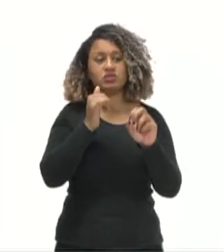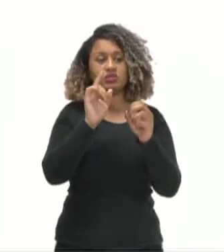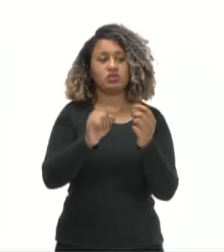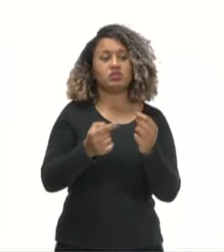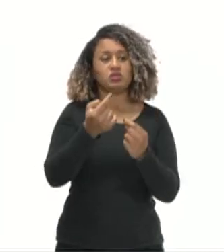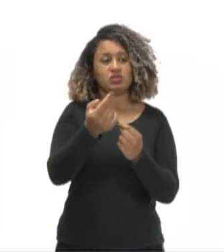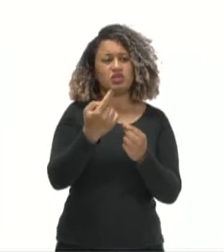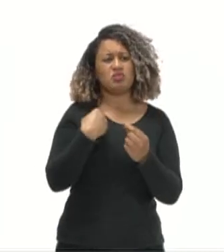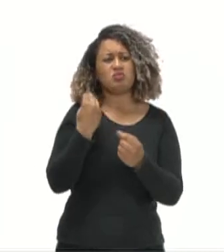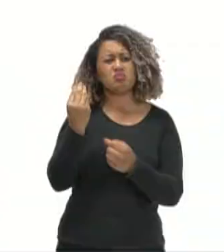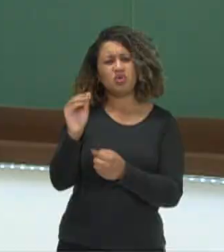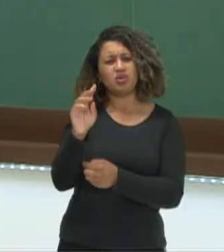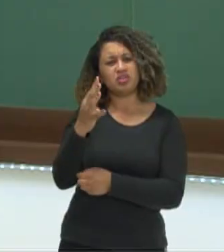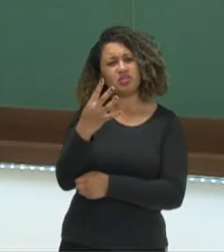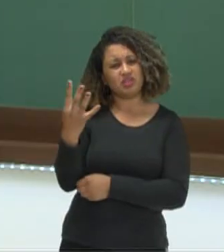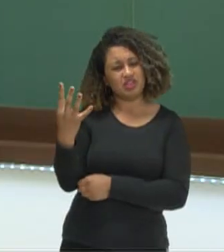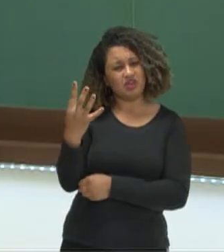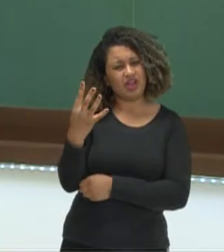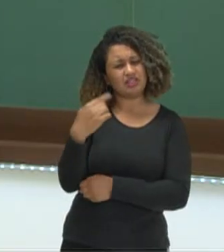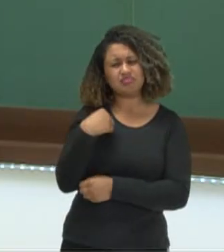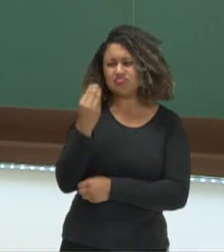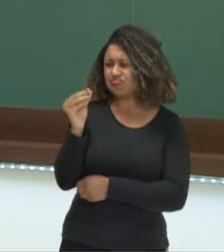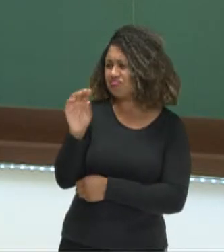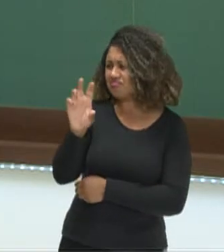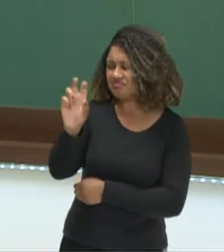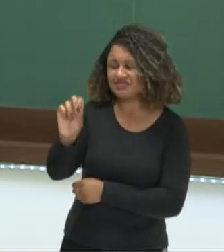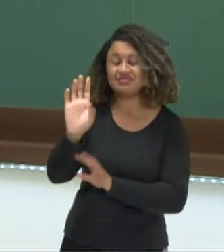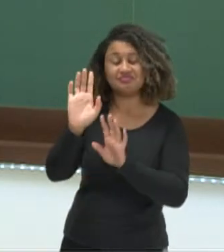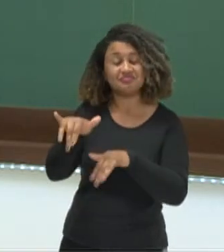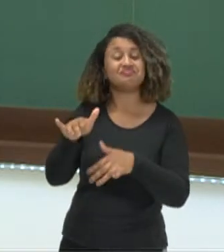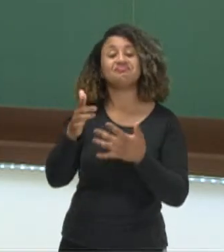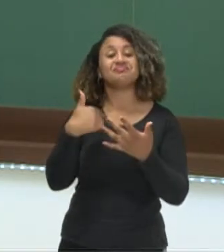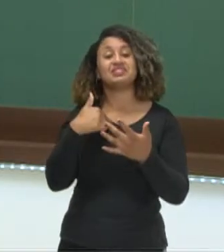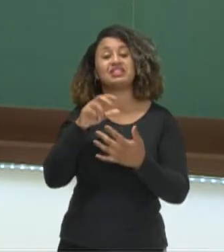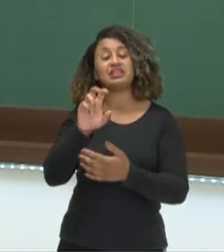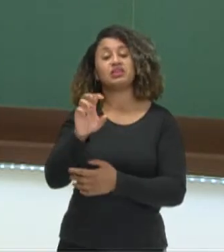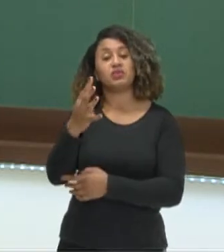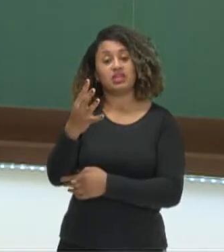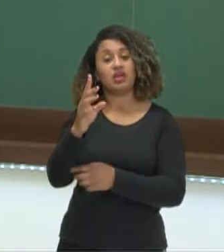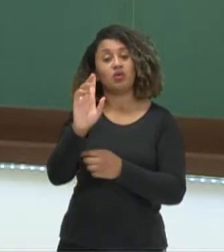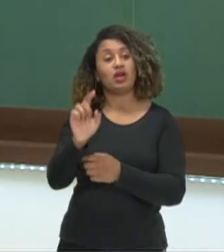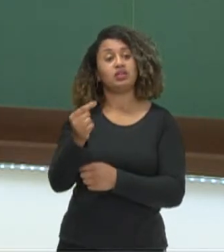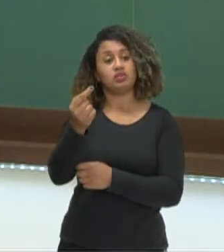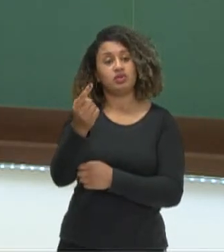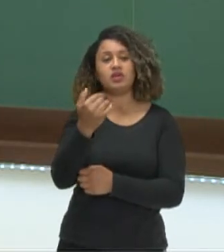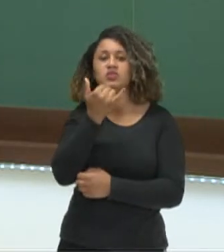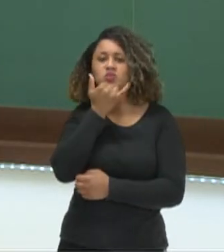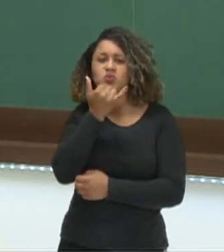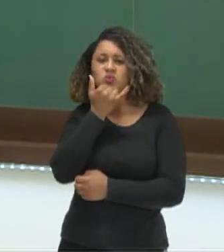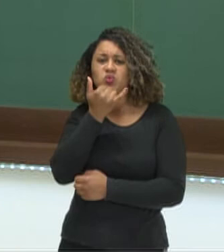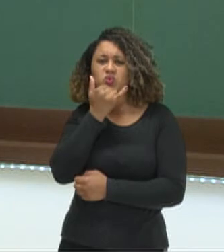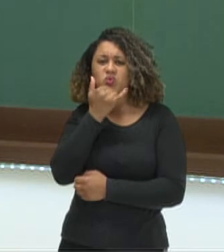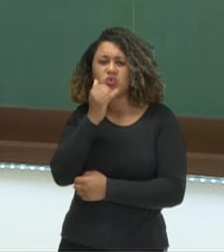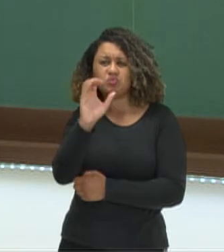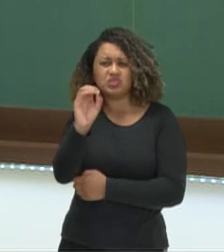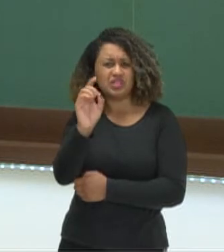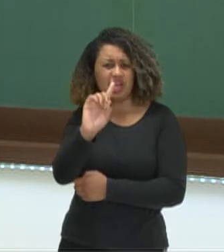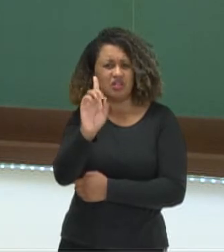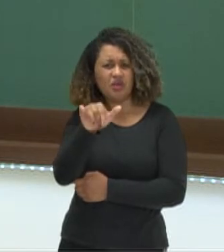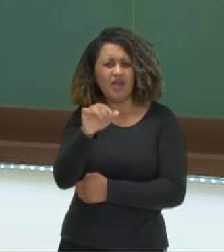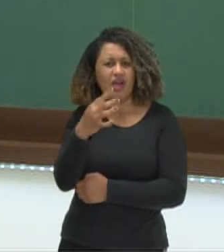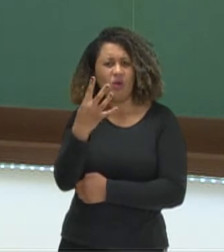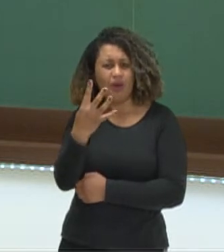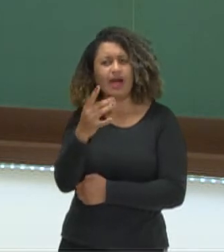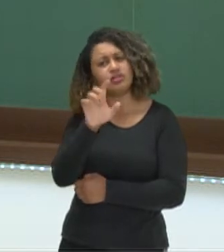eu coloquei 54, mas ali está 50, né? É 54 elevado a 1, tá? Me perdoe, esse zero é um 4, tá?